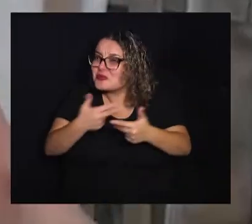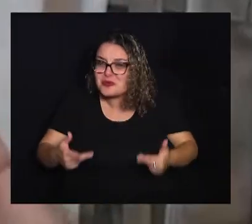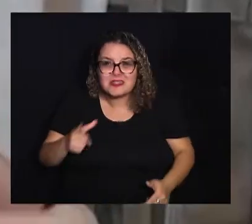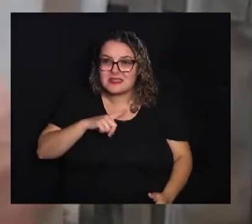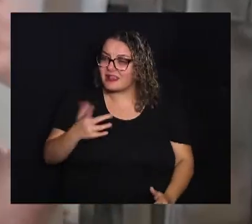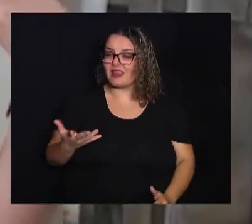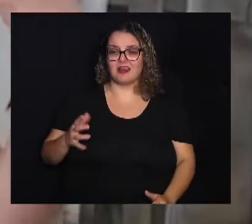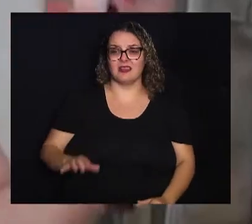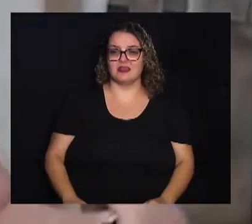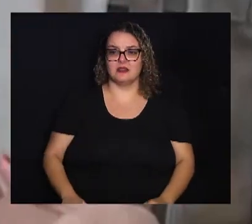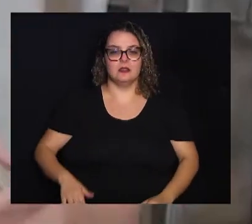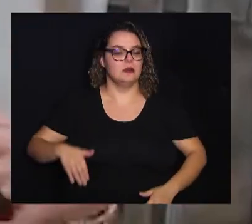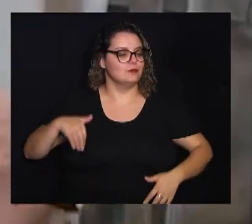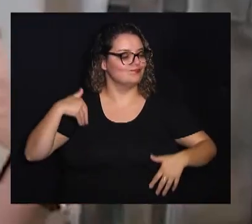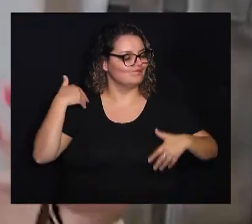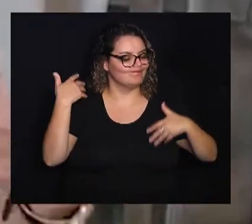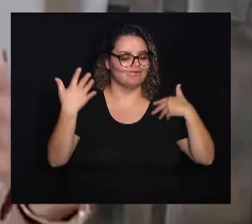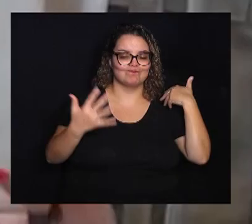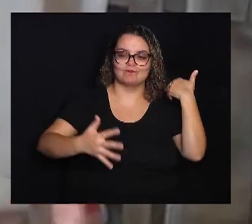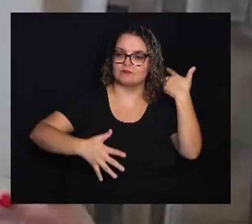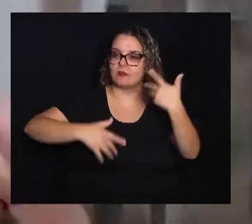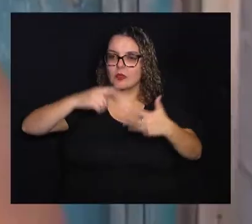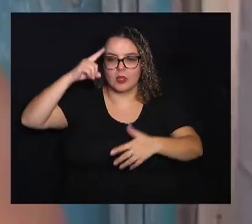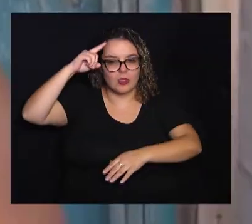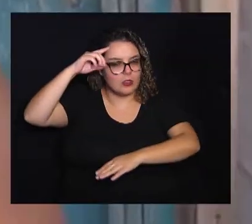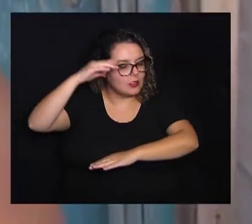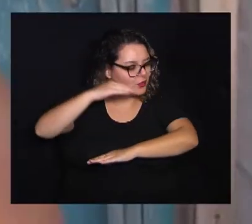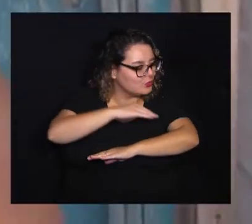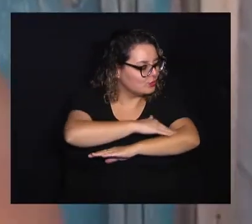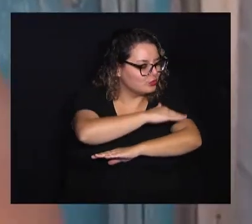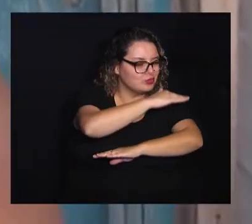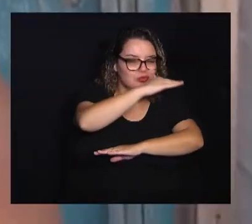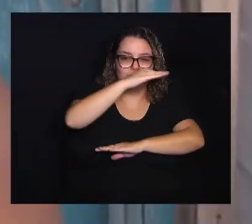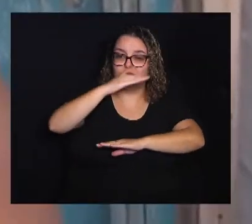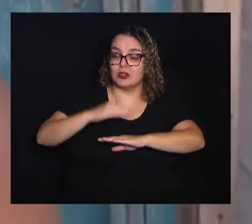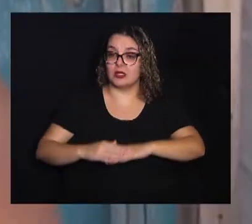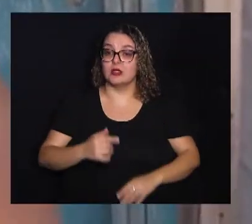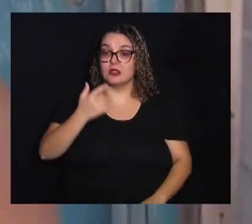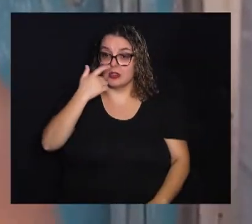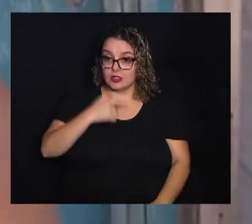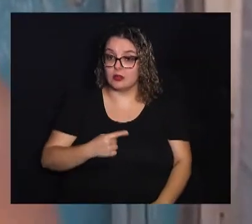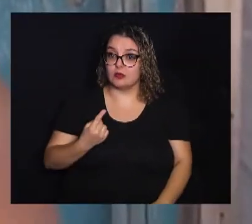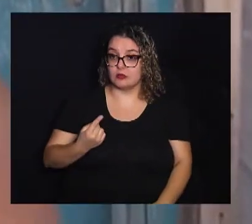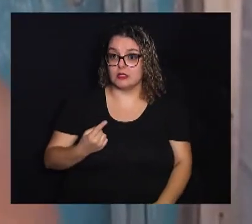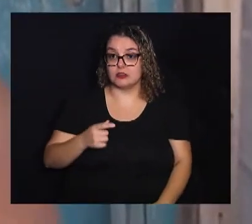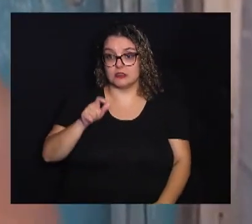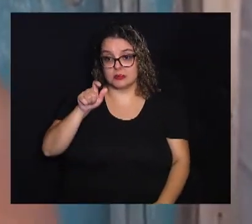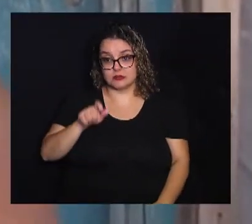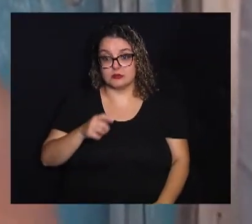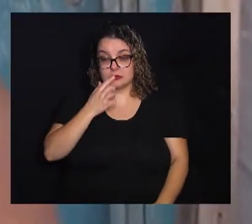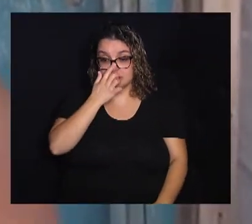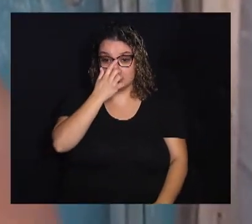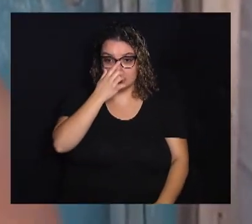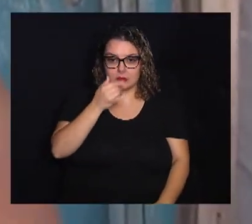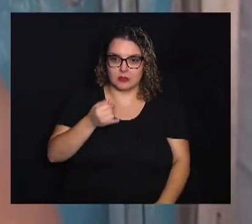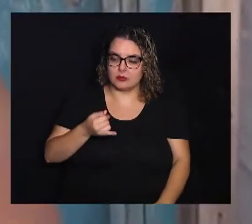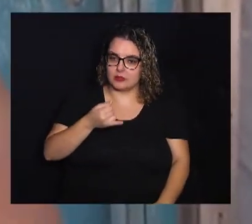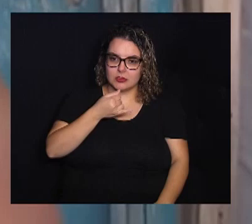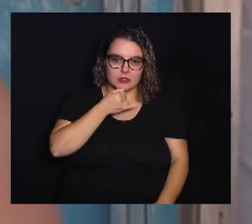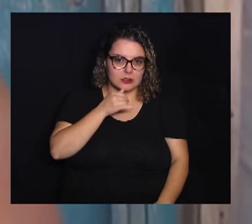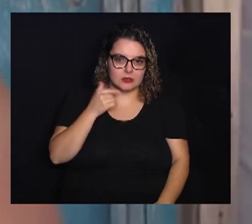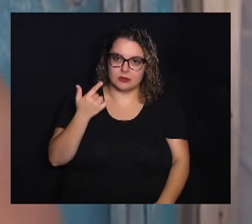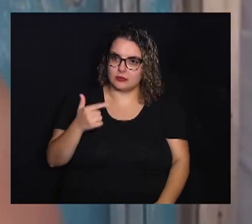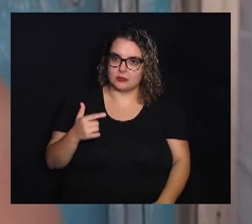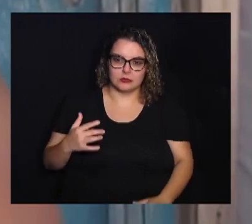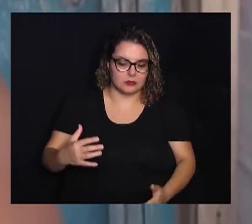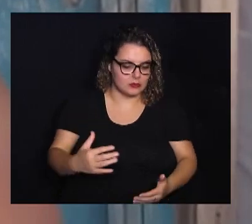têm. E assim foi aquele dia inteiro. Eu fui uma das pessoas que, infelizmente, não teve como